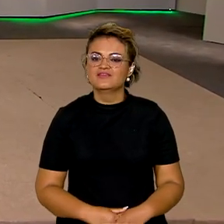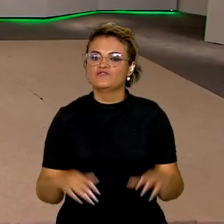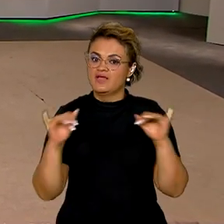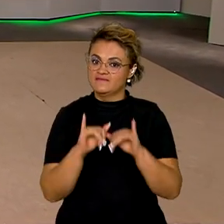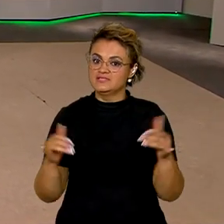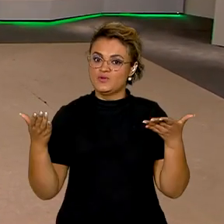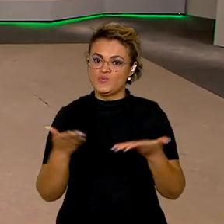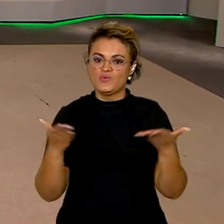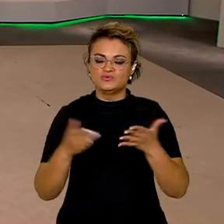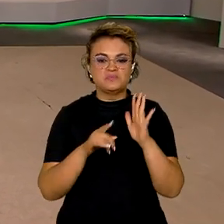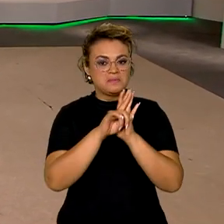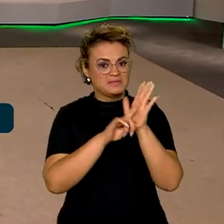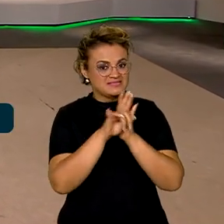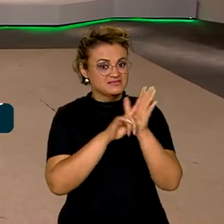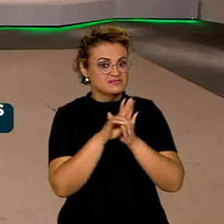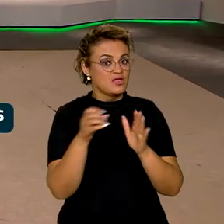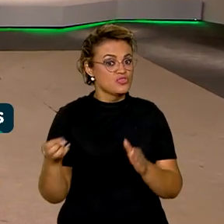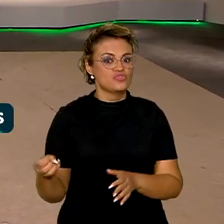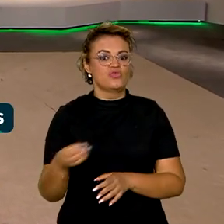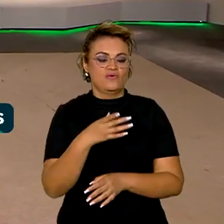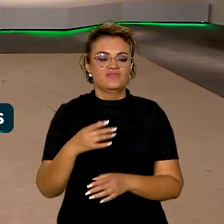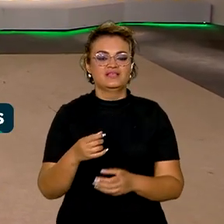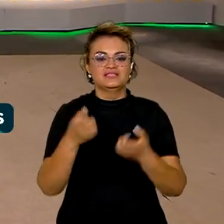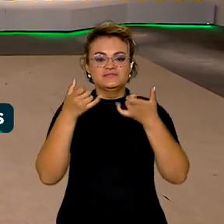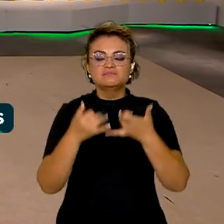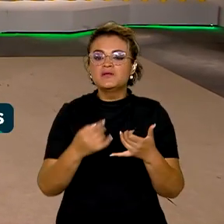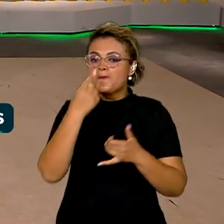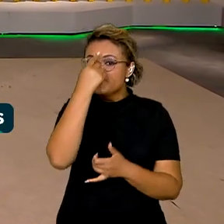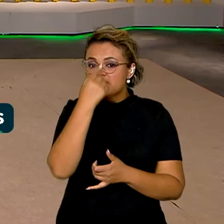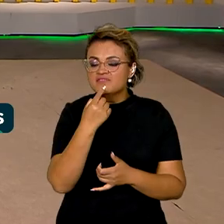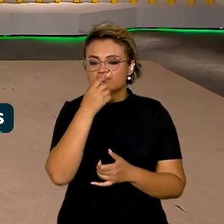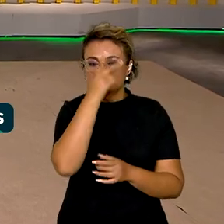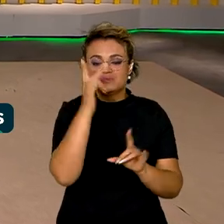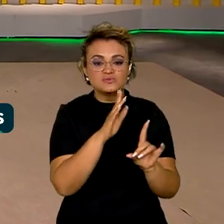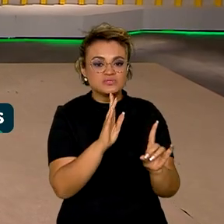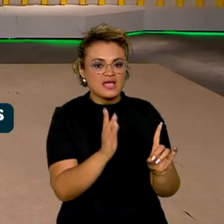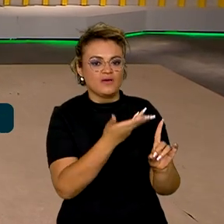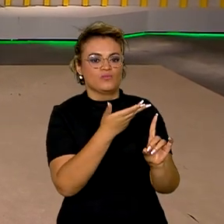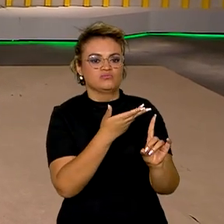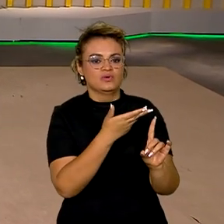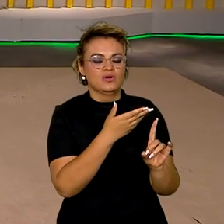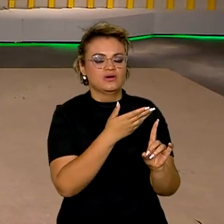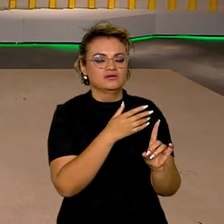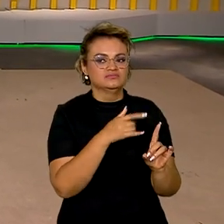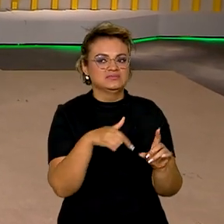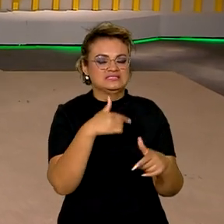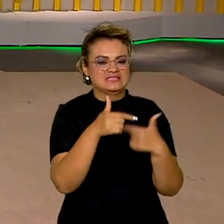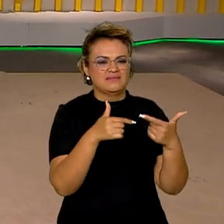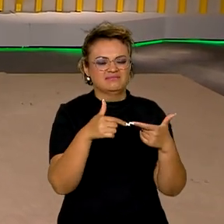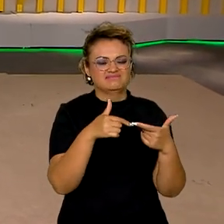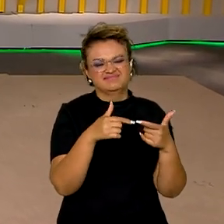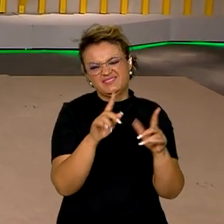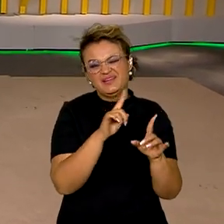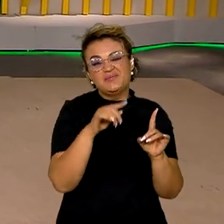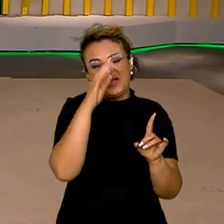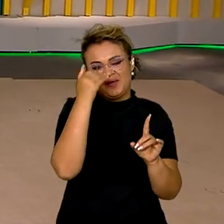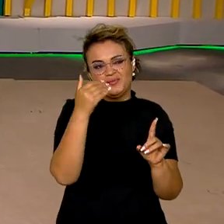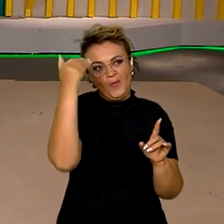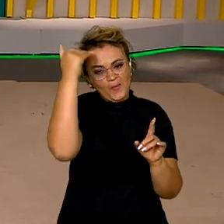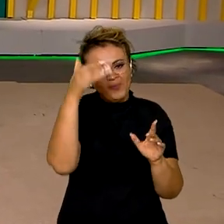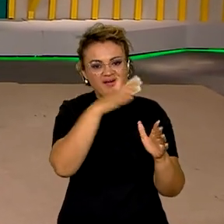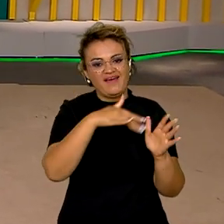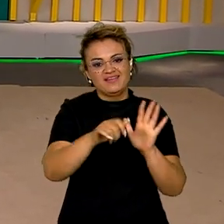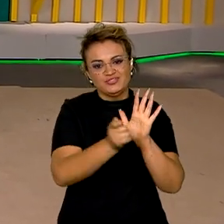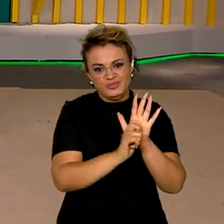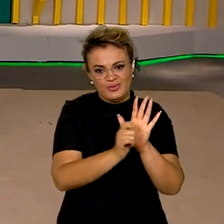Foi divulgada hoje uma pesquisa inédita que revela o perfil de réus sentenciados em ação criminal por tráfico de drogas. A